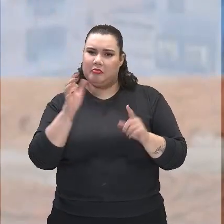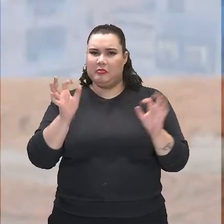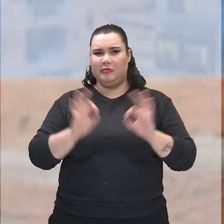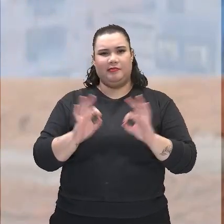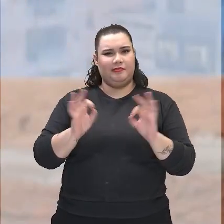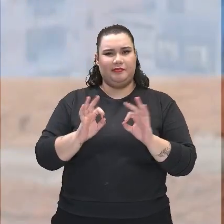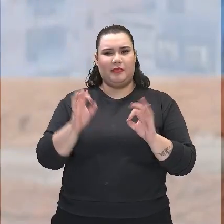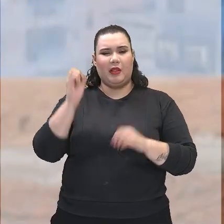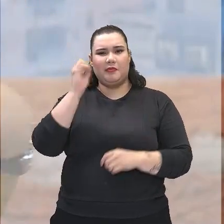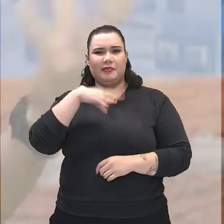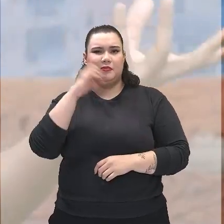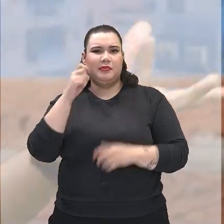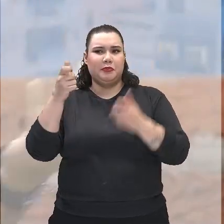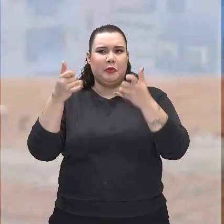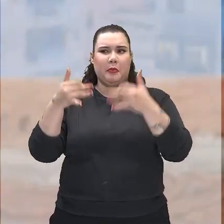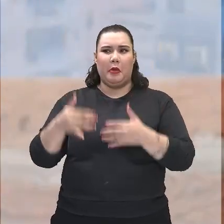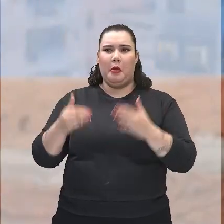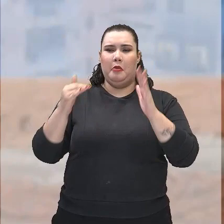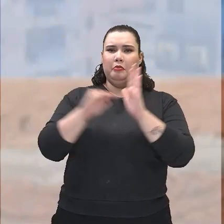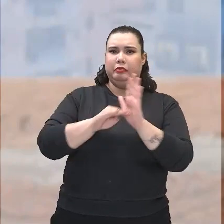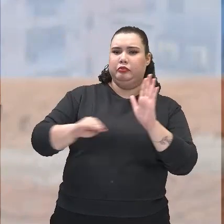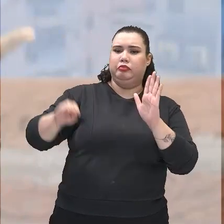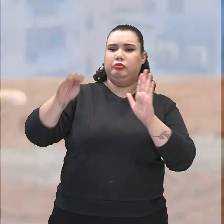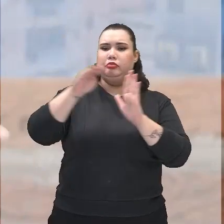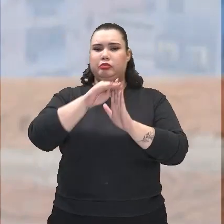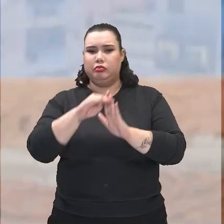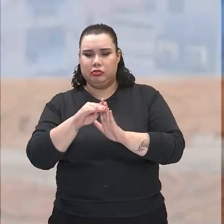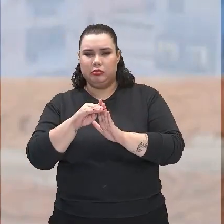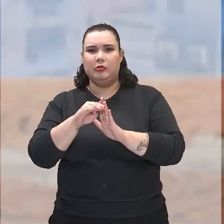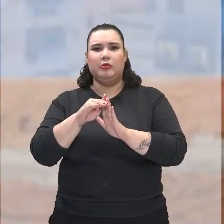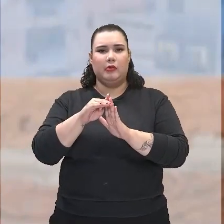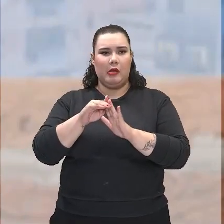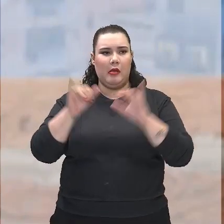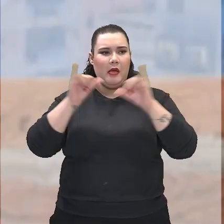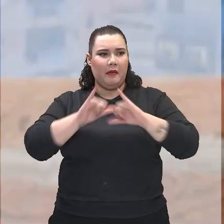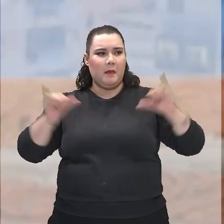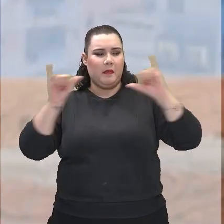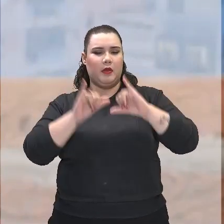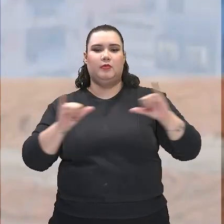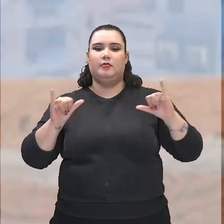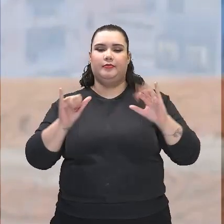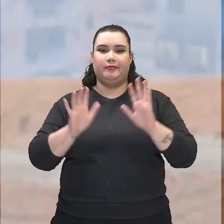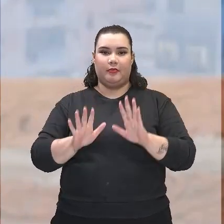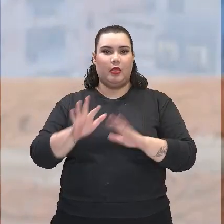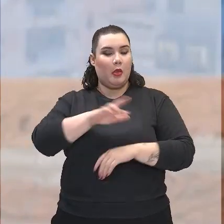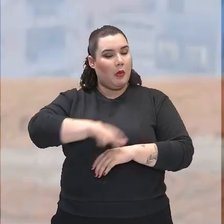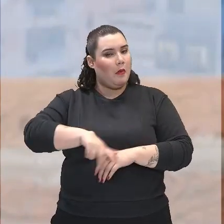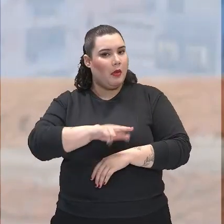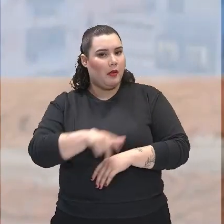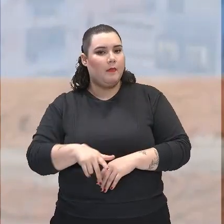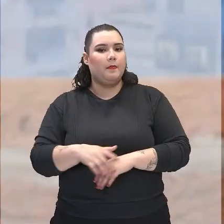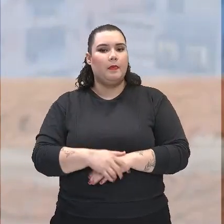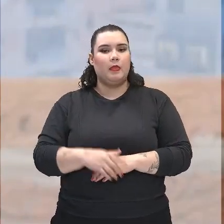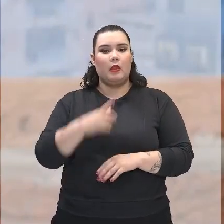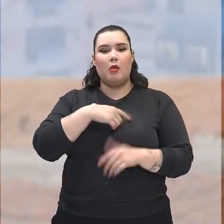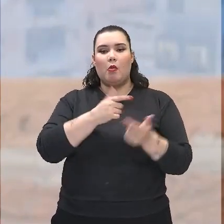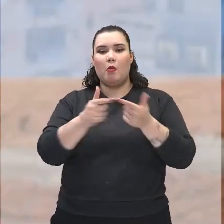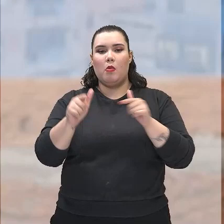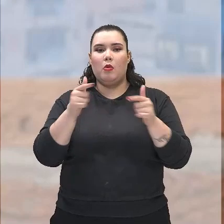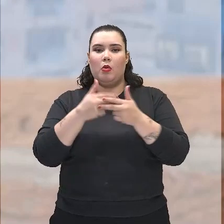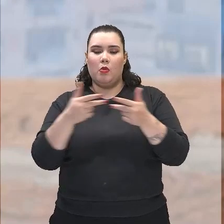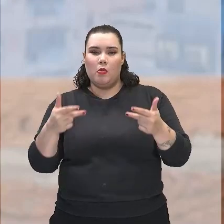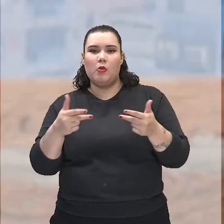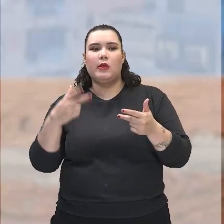exagerada. Até a própria mídia ela faz isso, esse exagero todo. Há muitos fatores, outros fatores que vão moldar